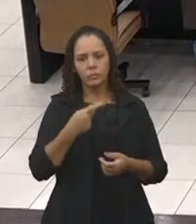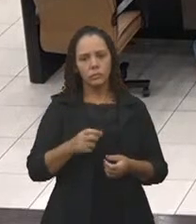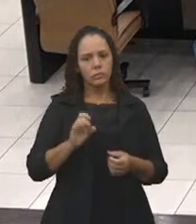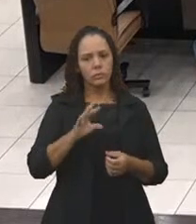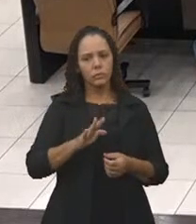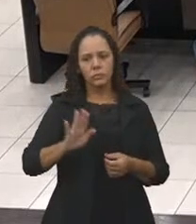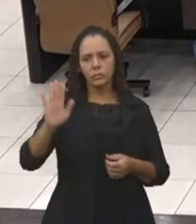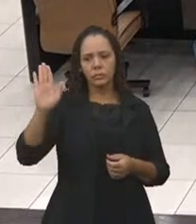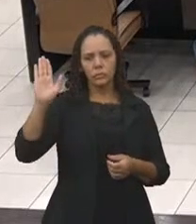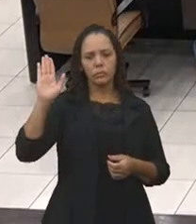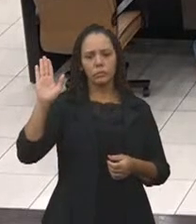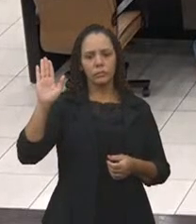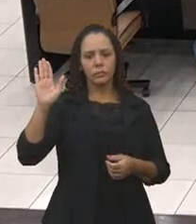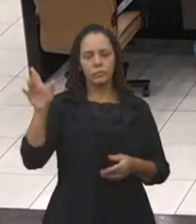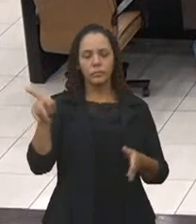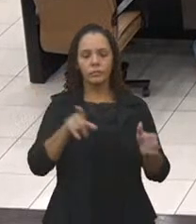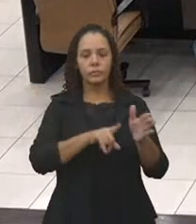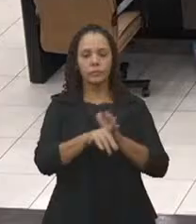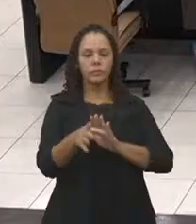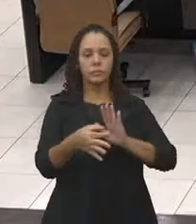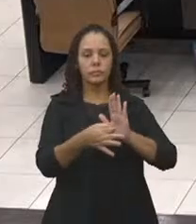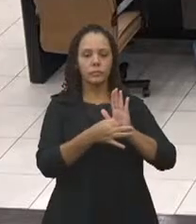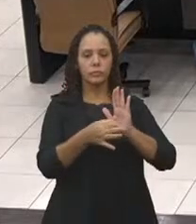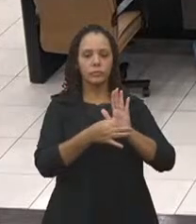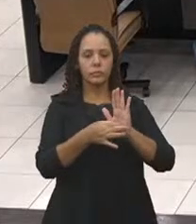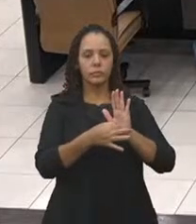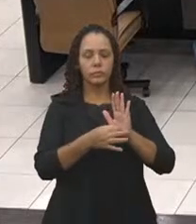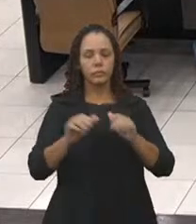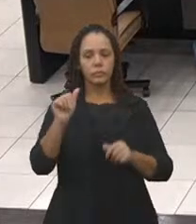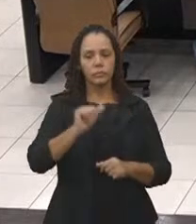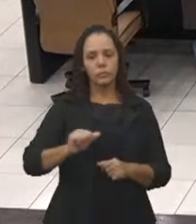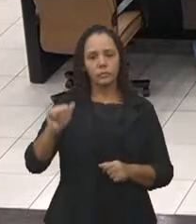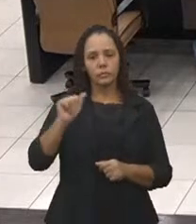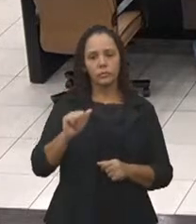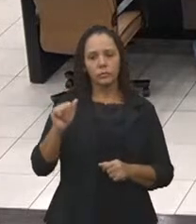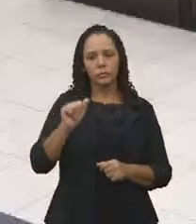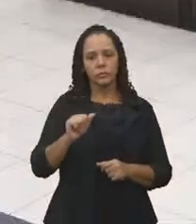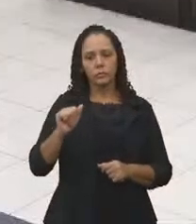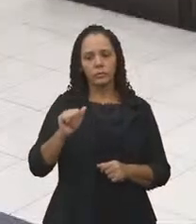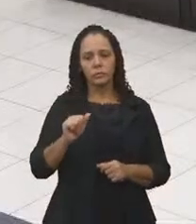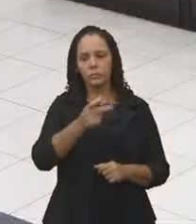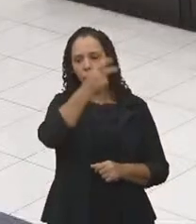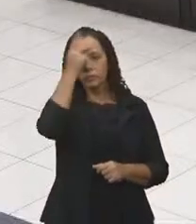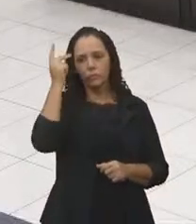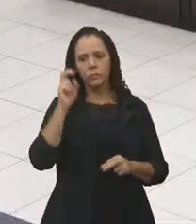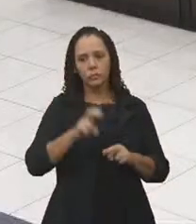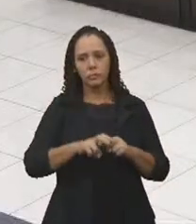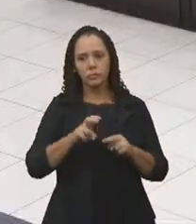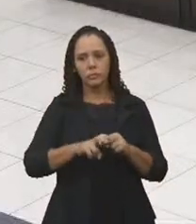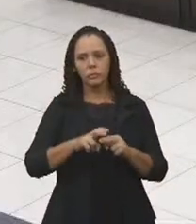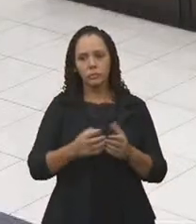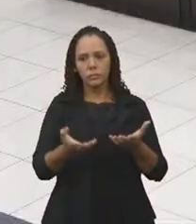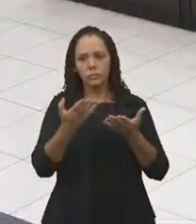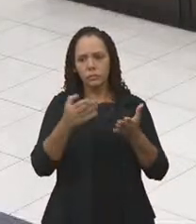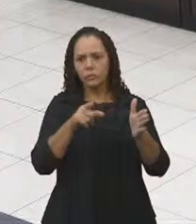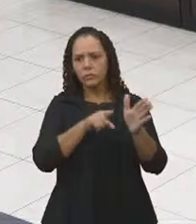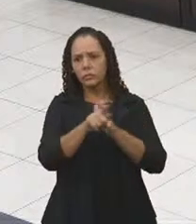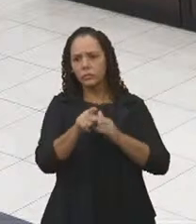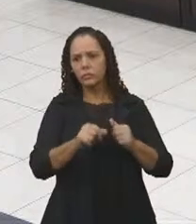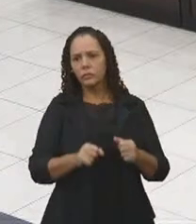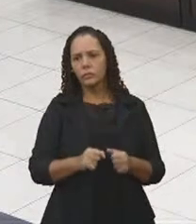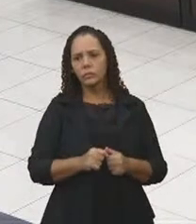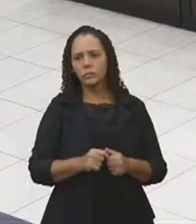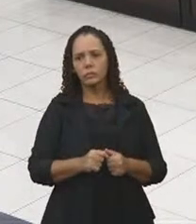mão para fazer algum comentário. Algum assessor, o pessoal da plateia aí está participando. O senhor quer perguntar?